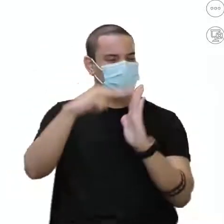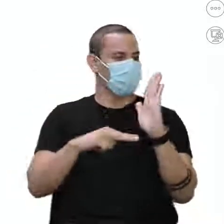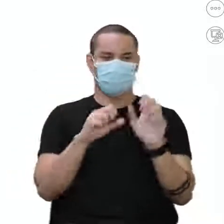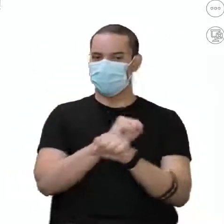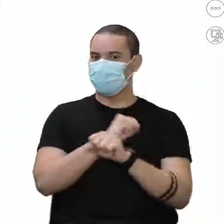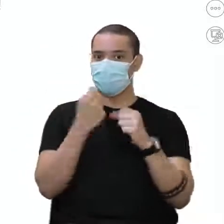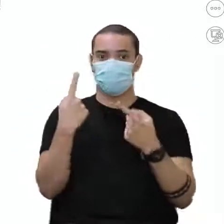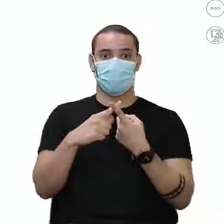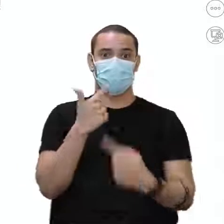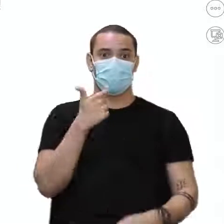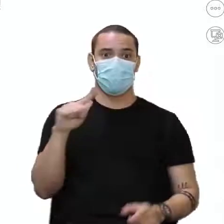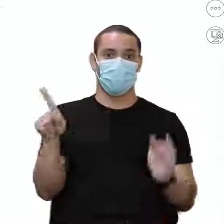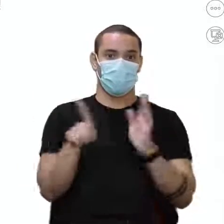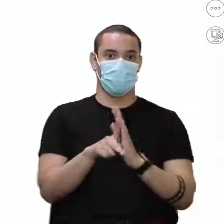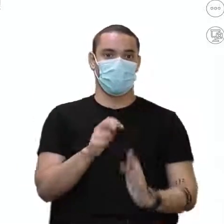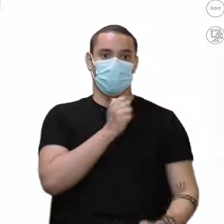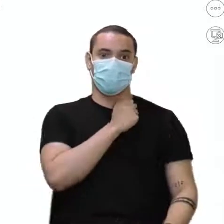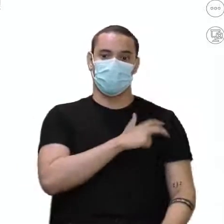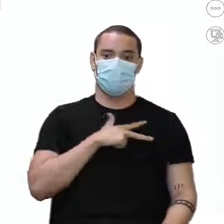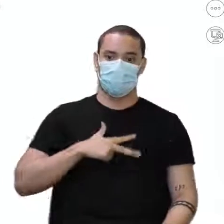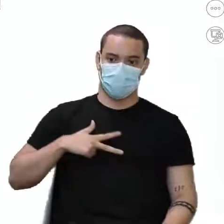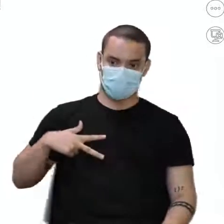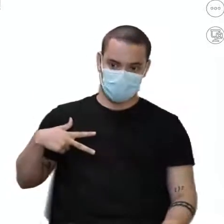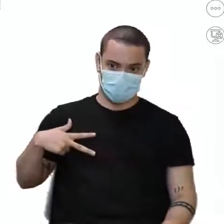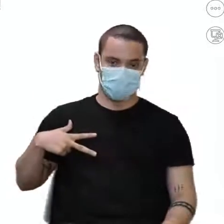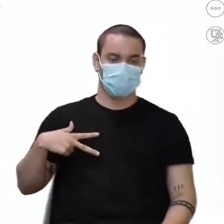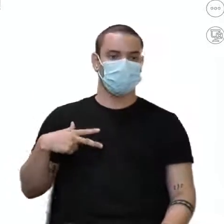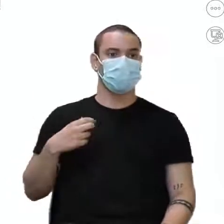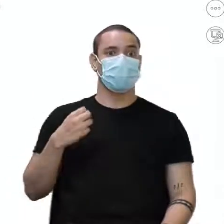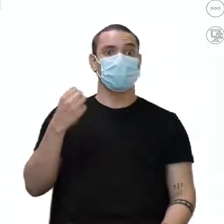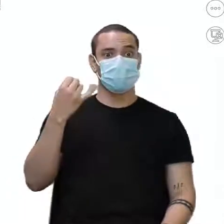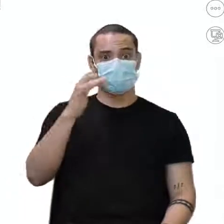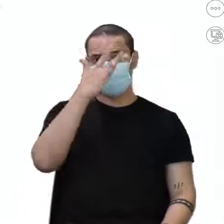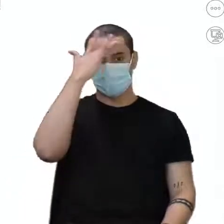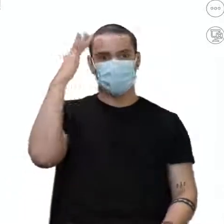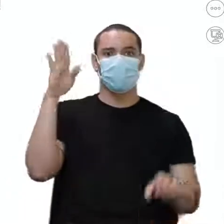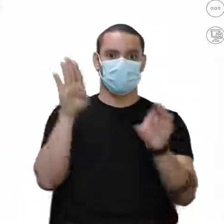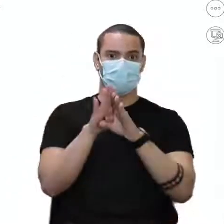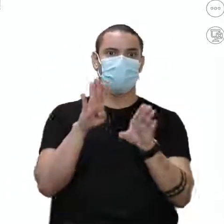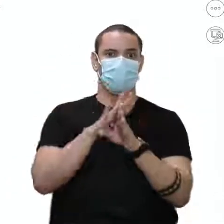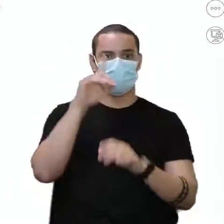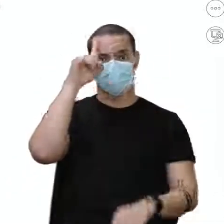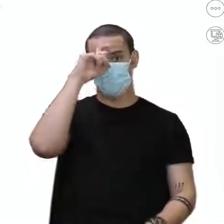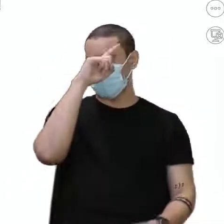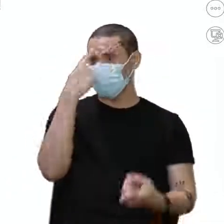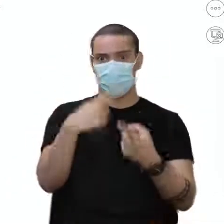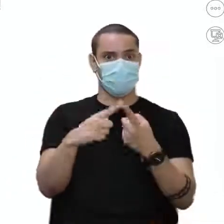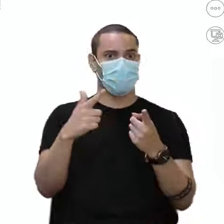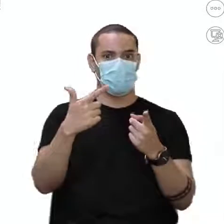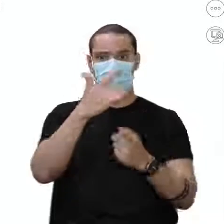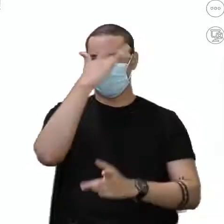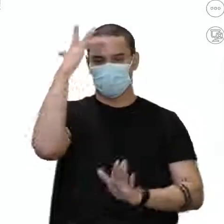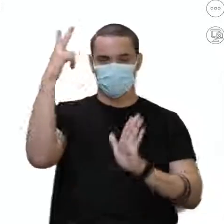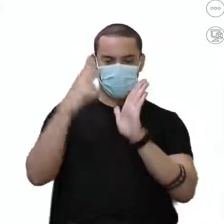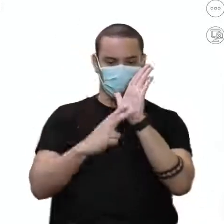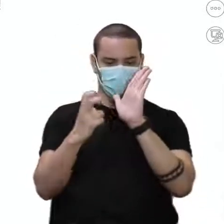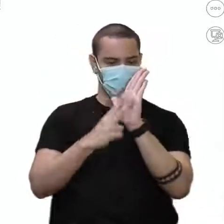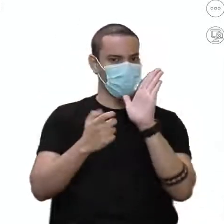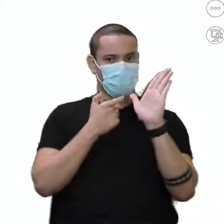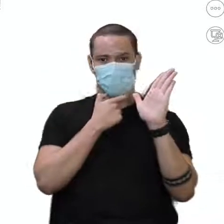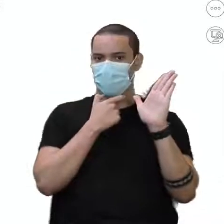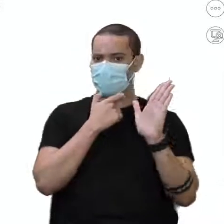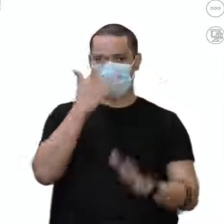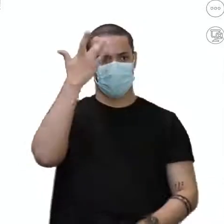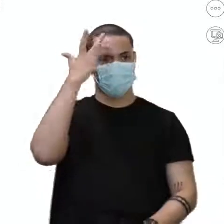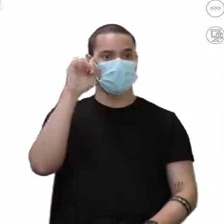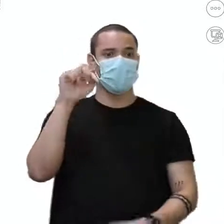porque é na língua dinamarquesa. E se duvidar, algumas pessoas também teriam dificuldade de inglês, porque nem todo mundo tem vocabulário muito grande de inglês, e